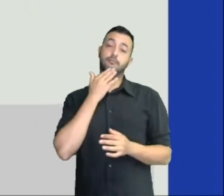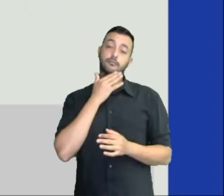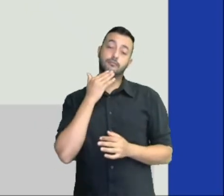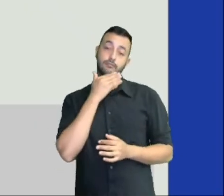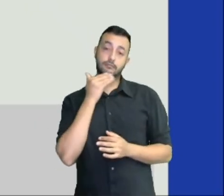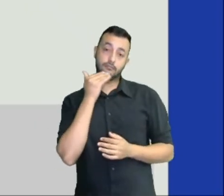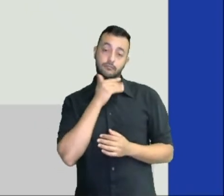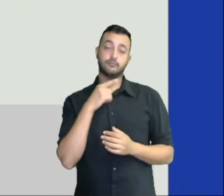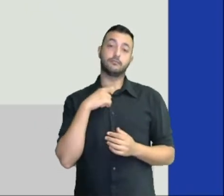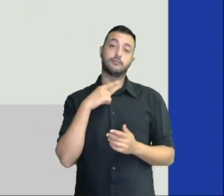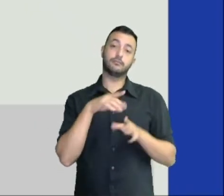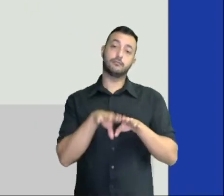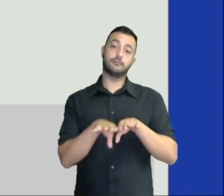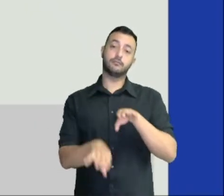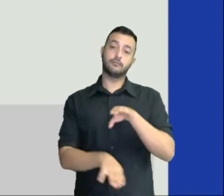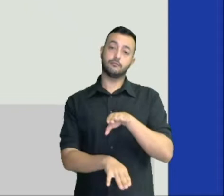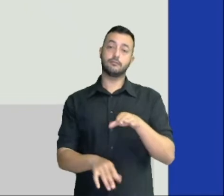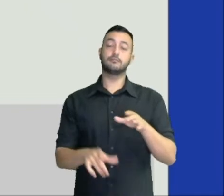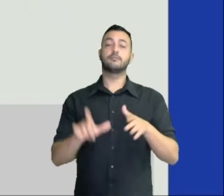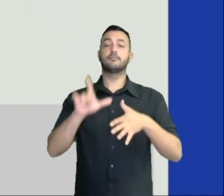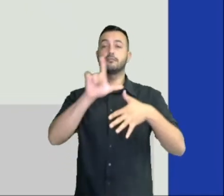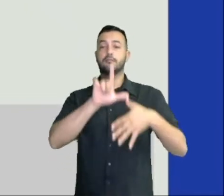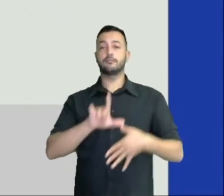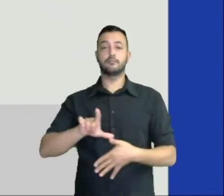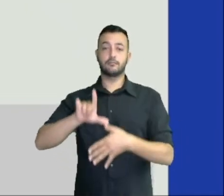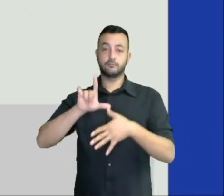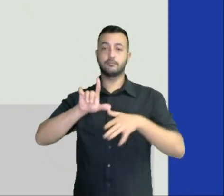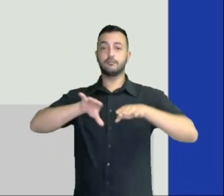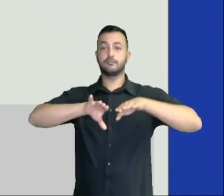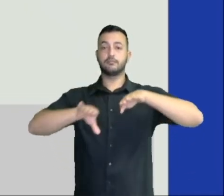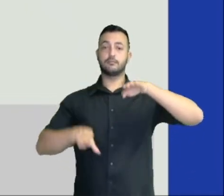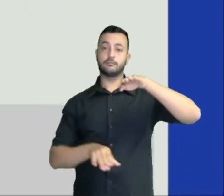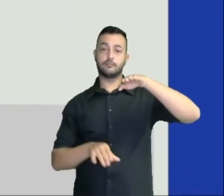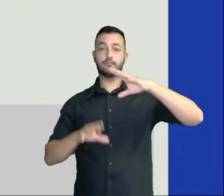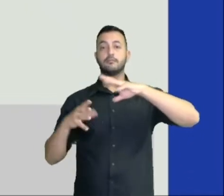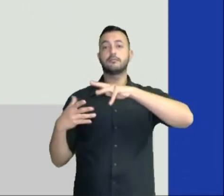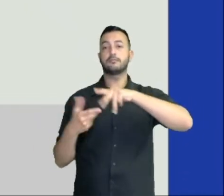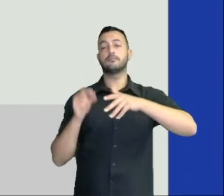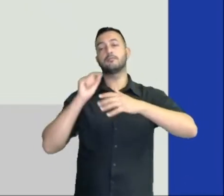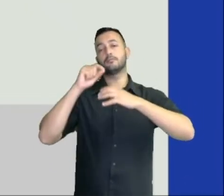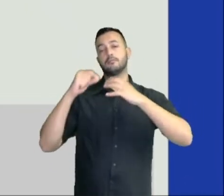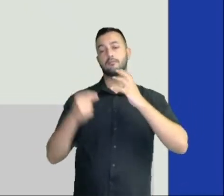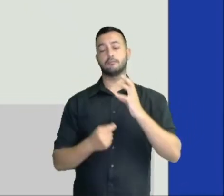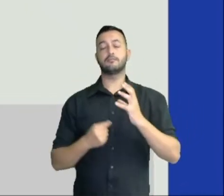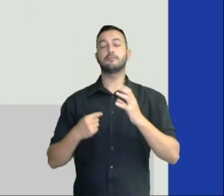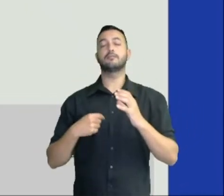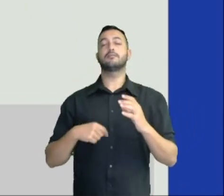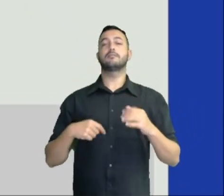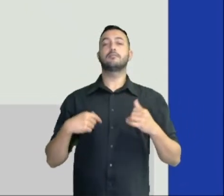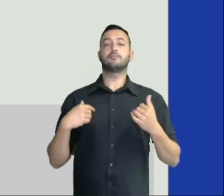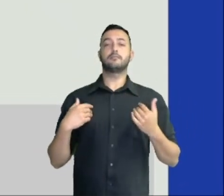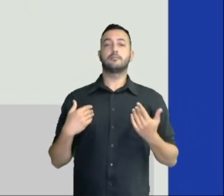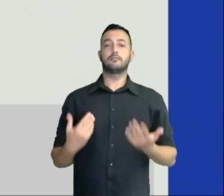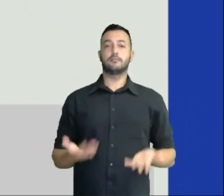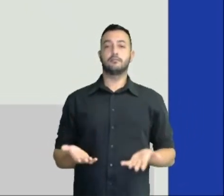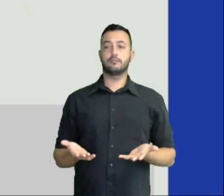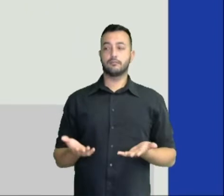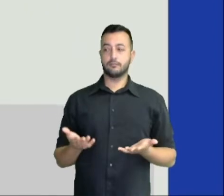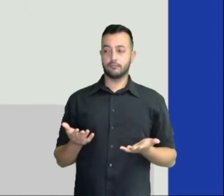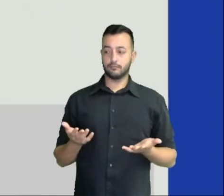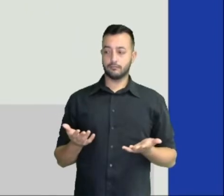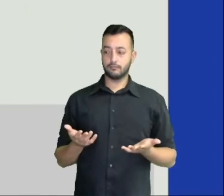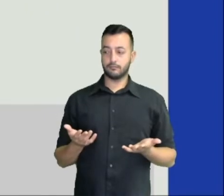desigualdades sociais que marcam as cidades latino-americanas e outras no mundo. Em relação